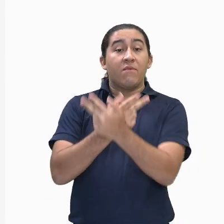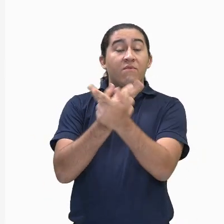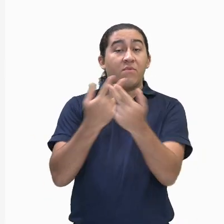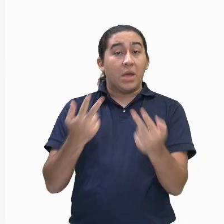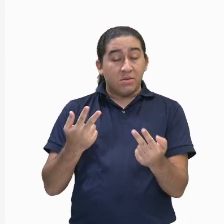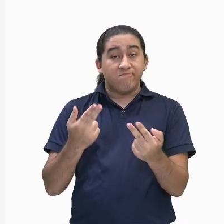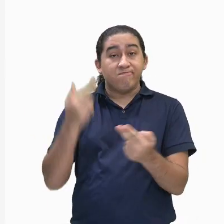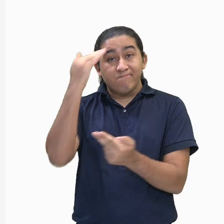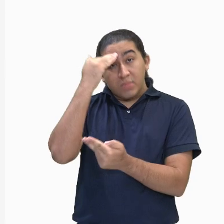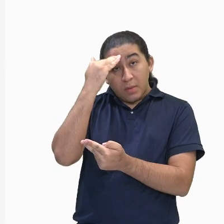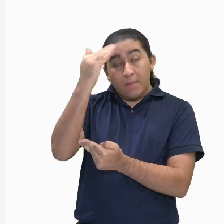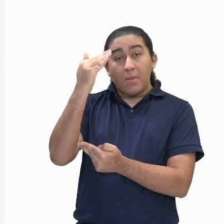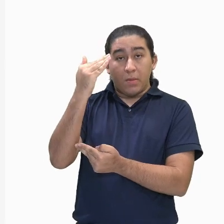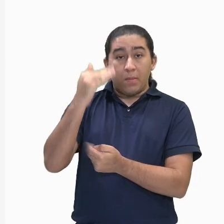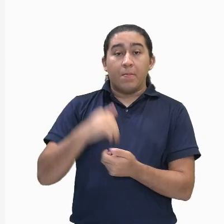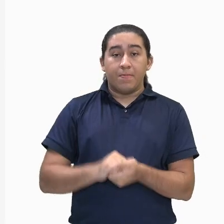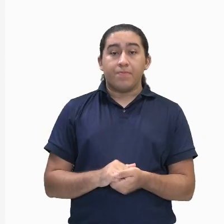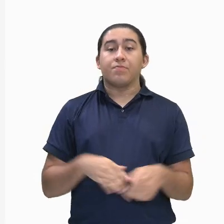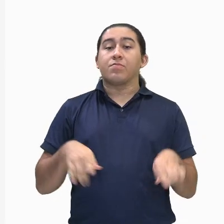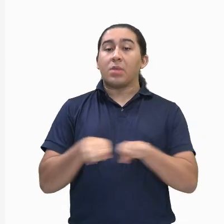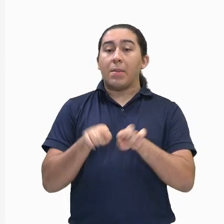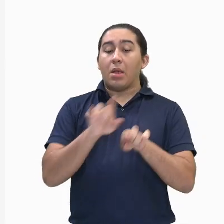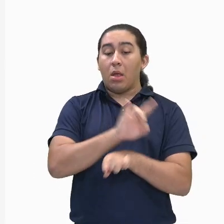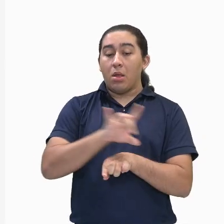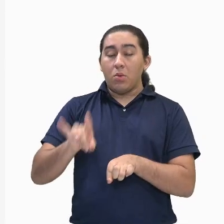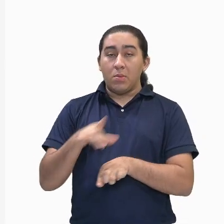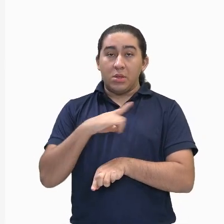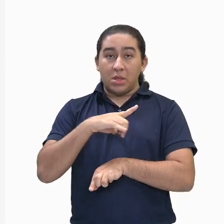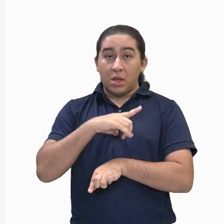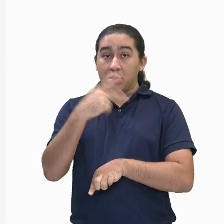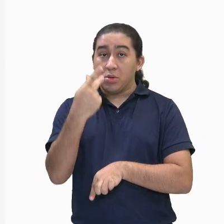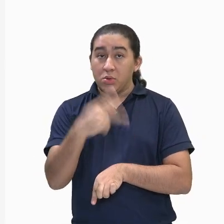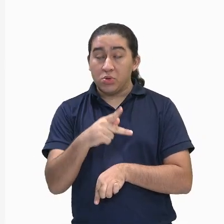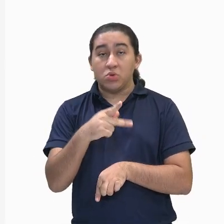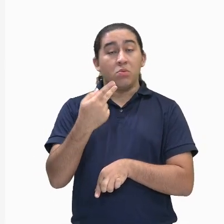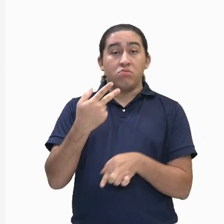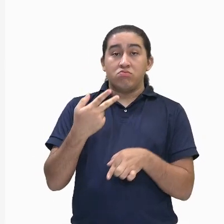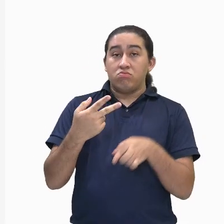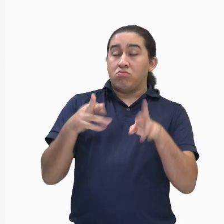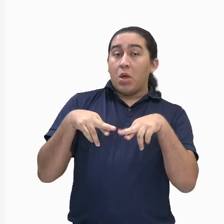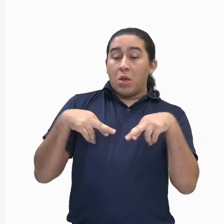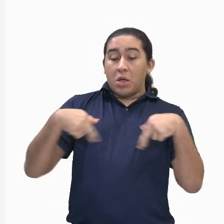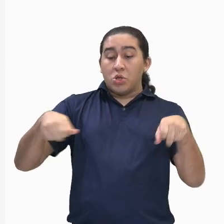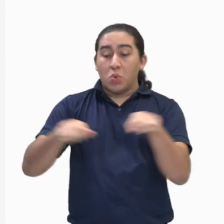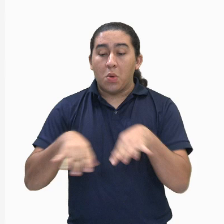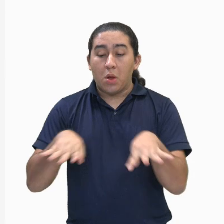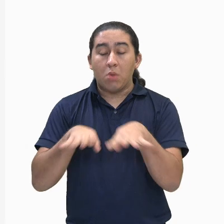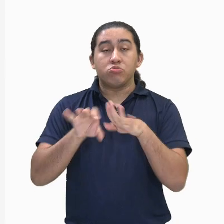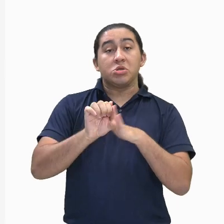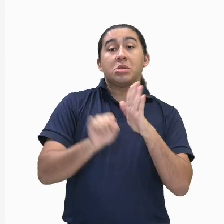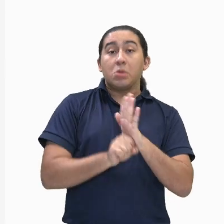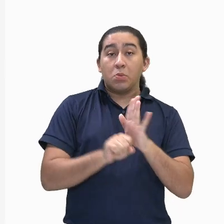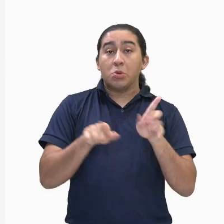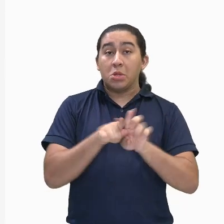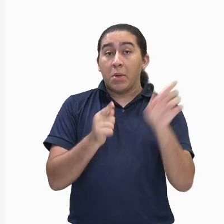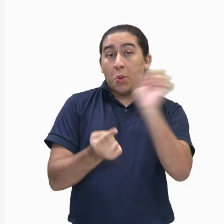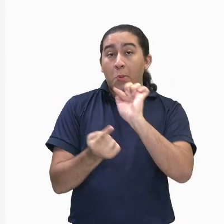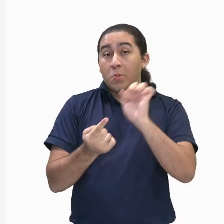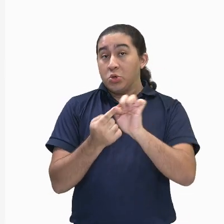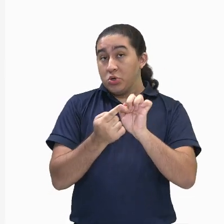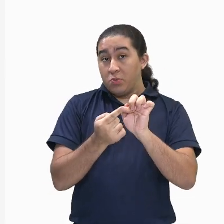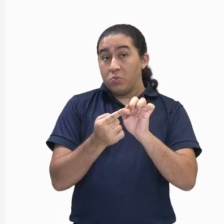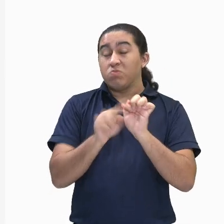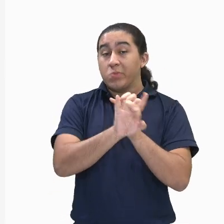próprias religiões, cada uma com seus rituais, símbolos e propósitos únicos.